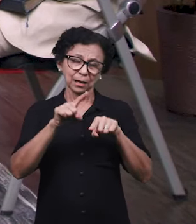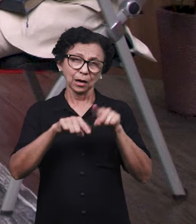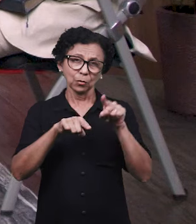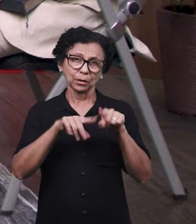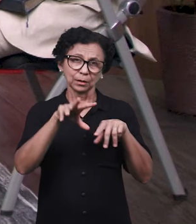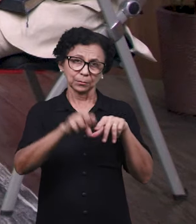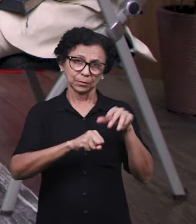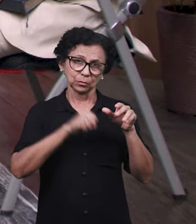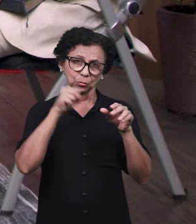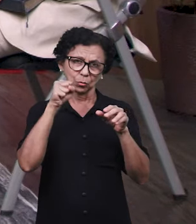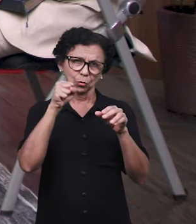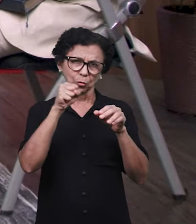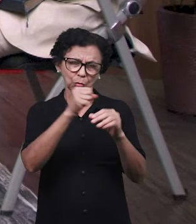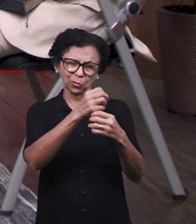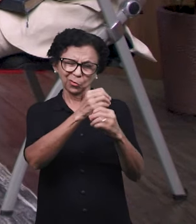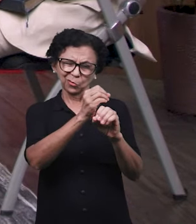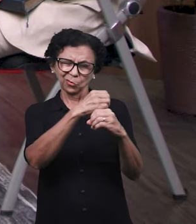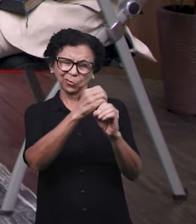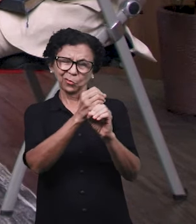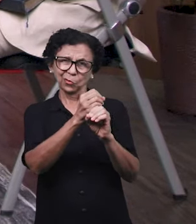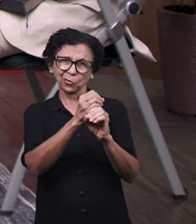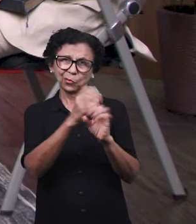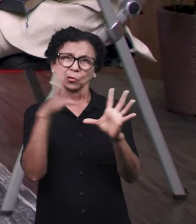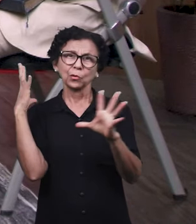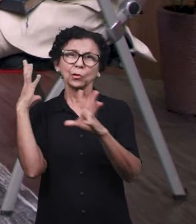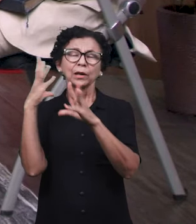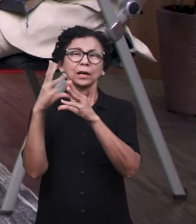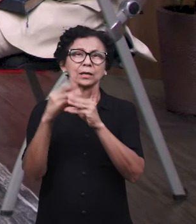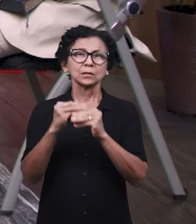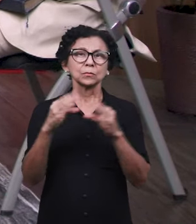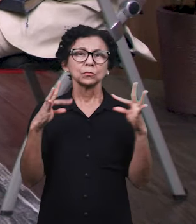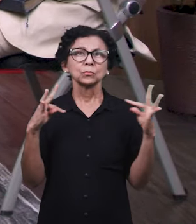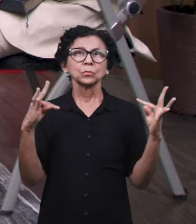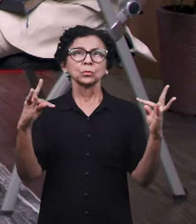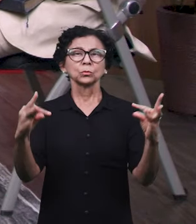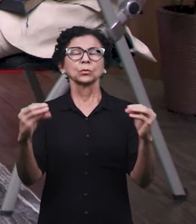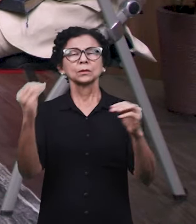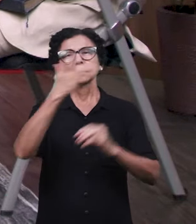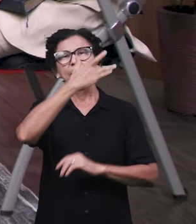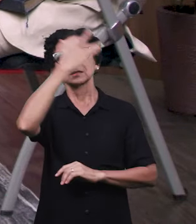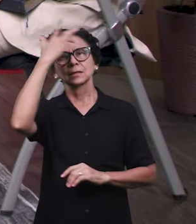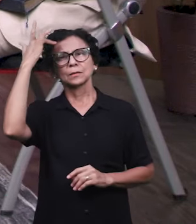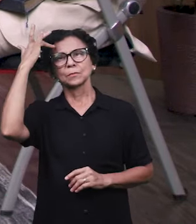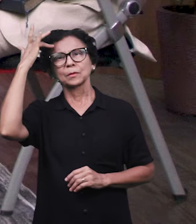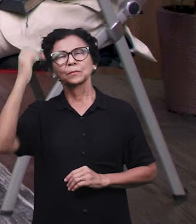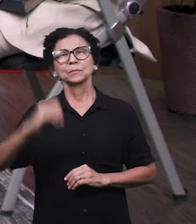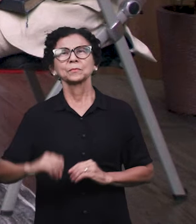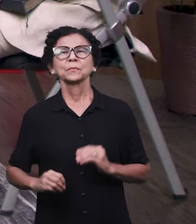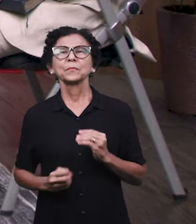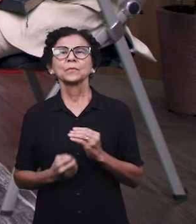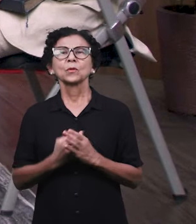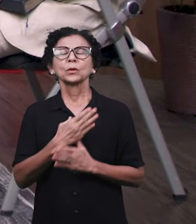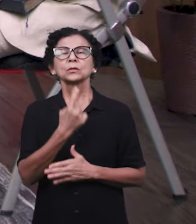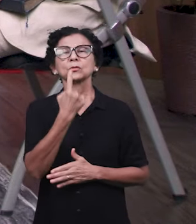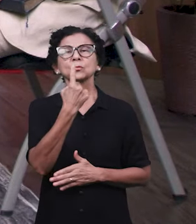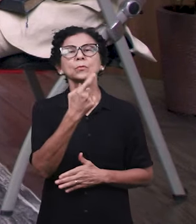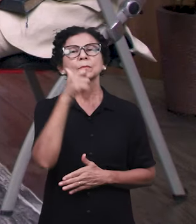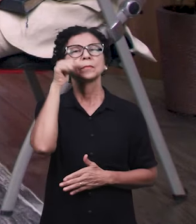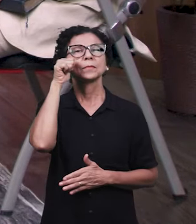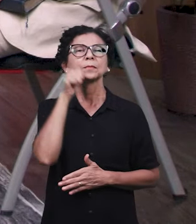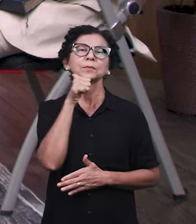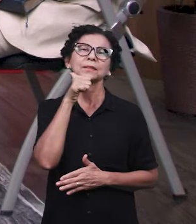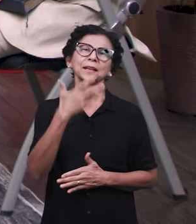algum momento, tiveram origem de uma única mulher, de uma mesma mulher. Então,